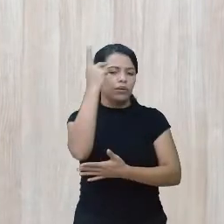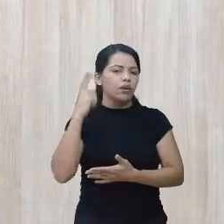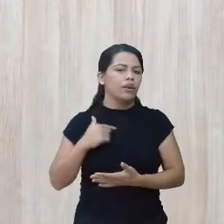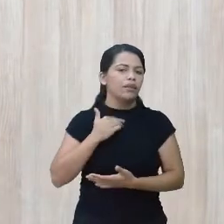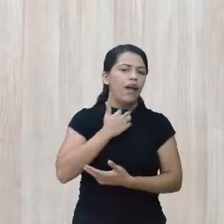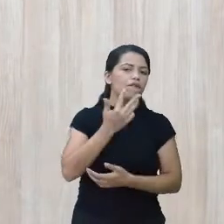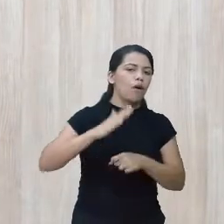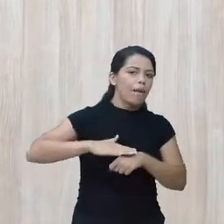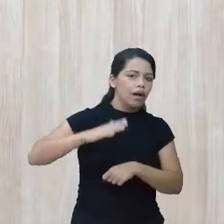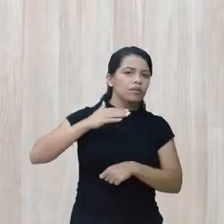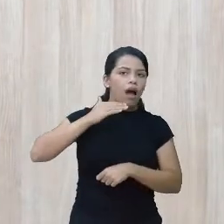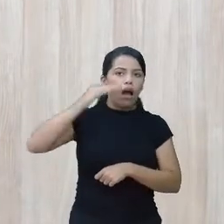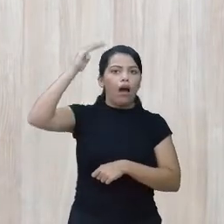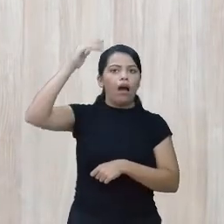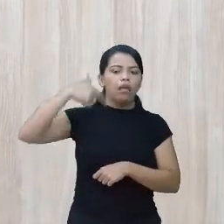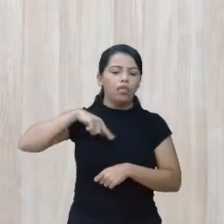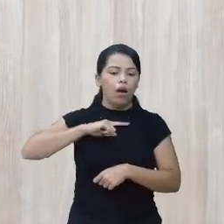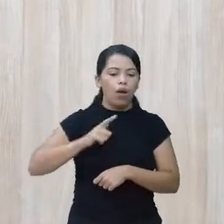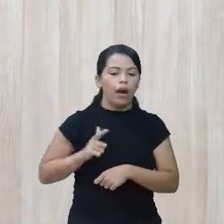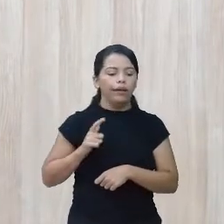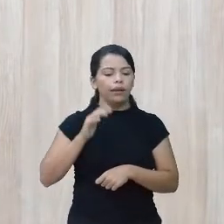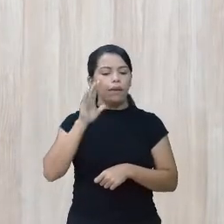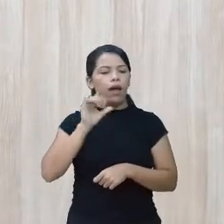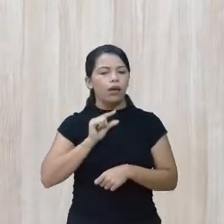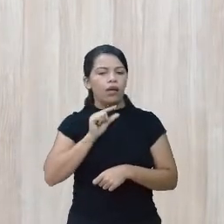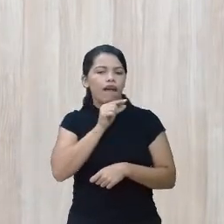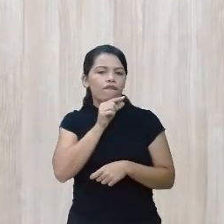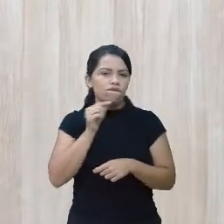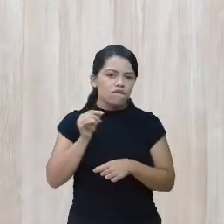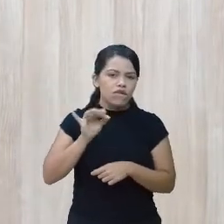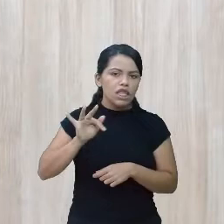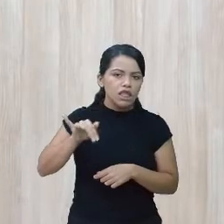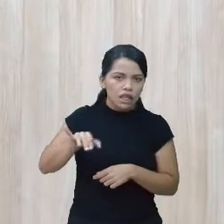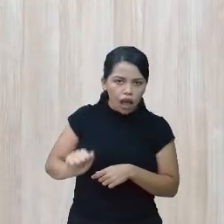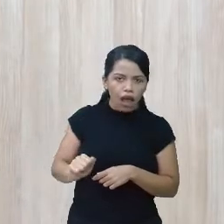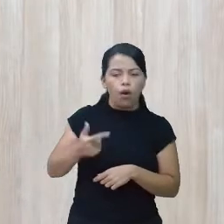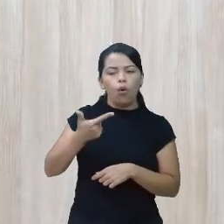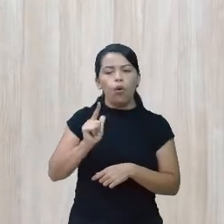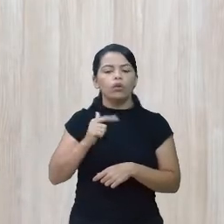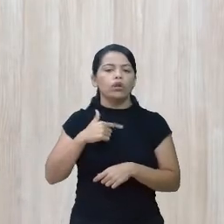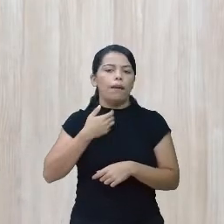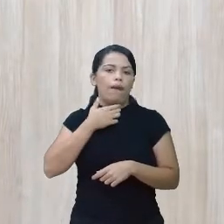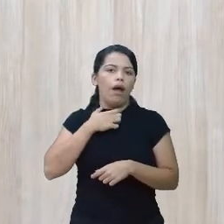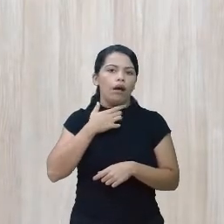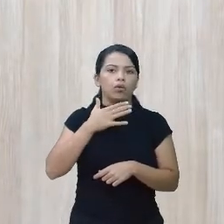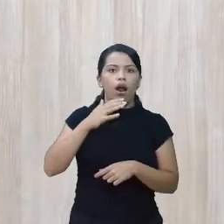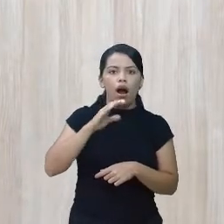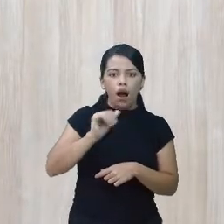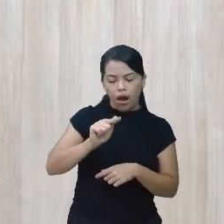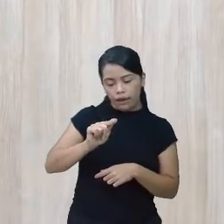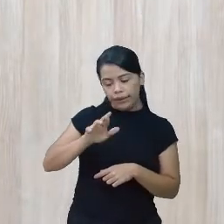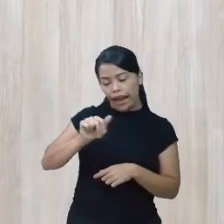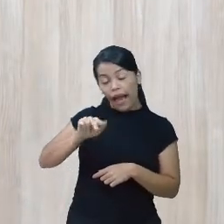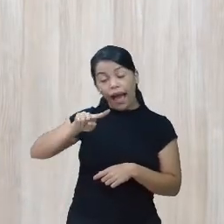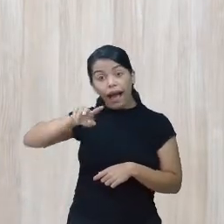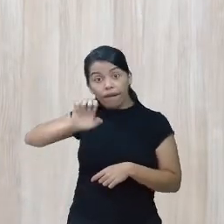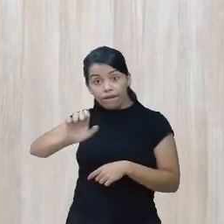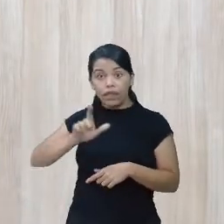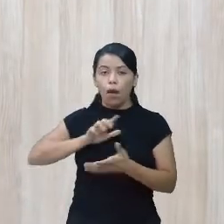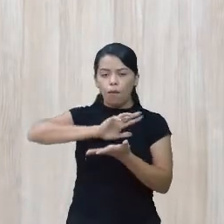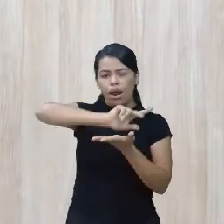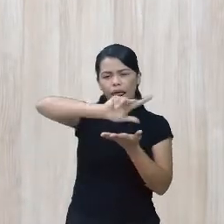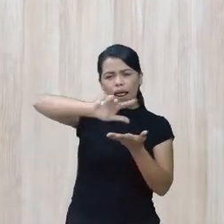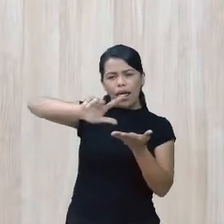outros têm uma voz com uma altura mais aguda. Então, o timbre é que distingue as vozes,